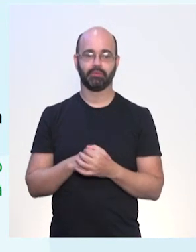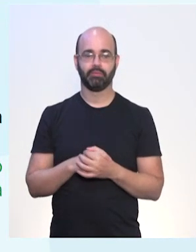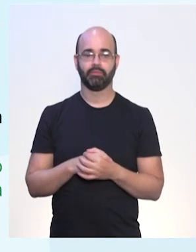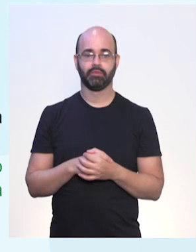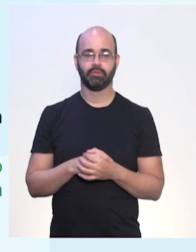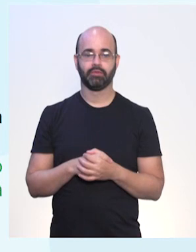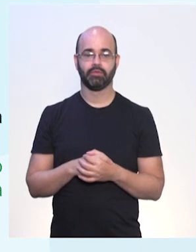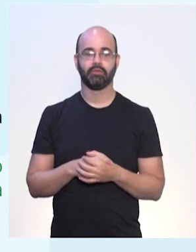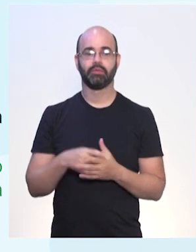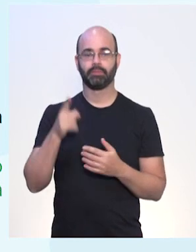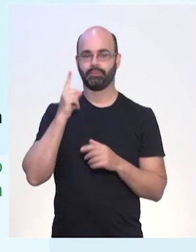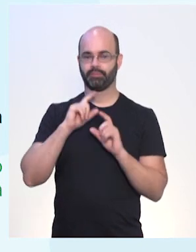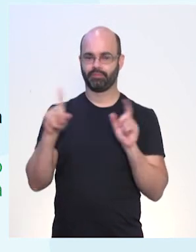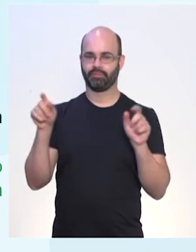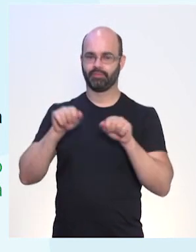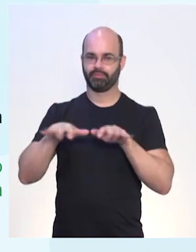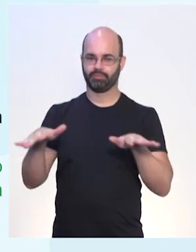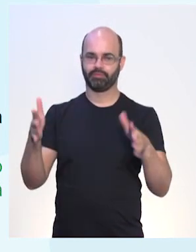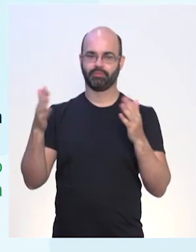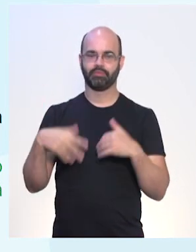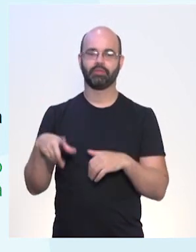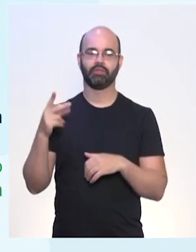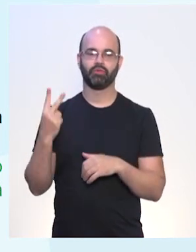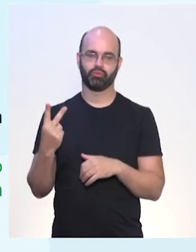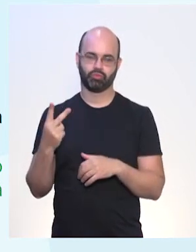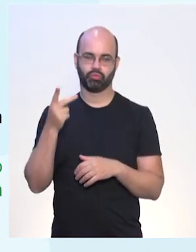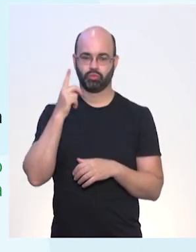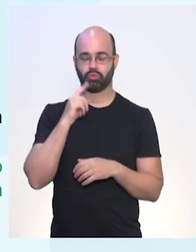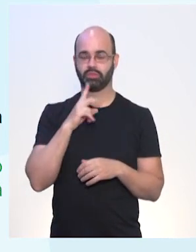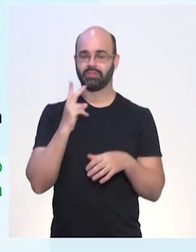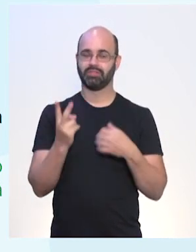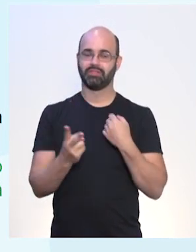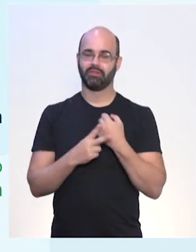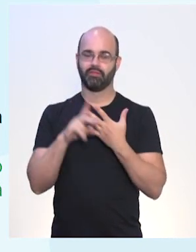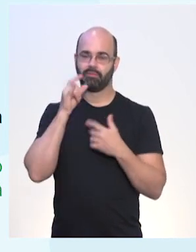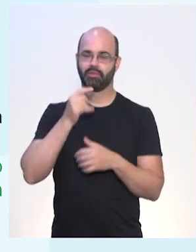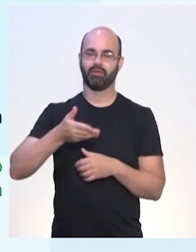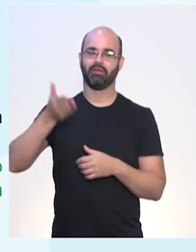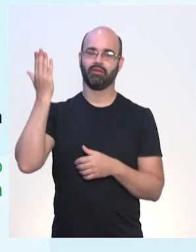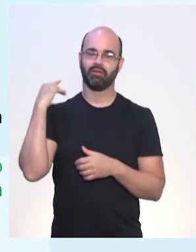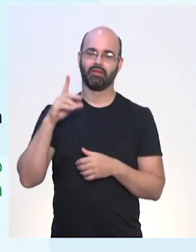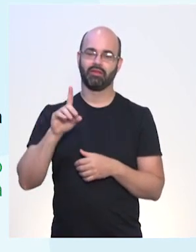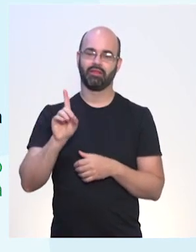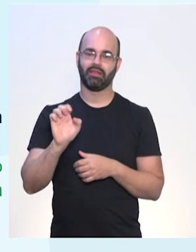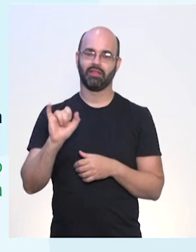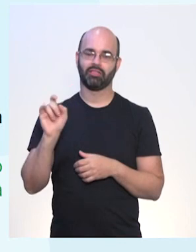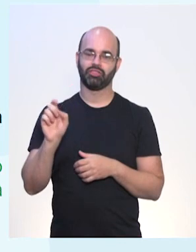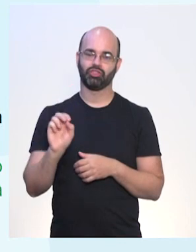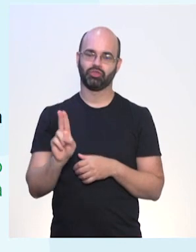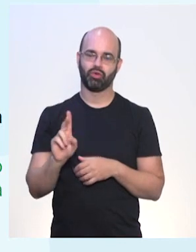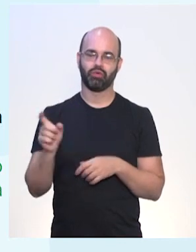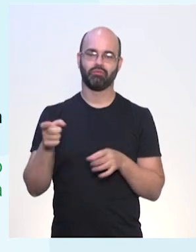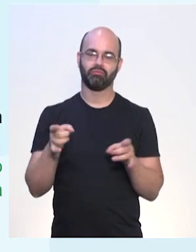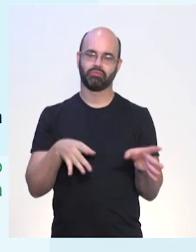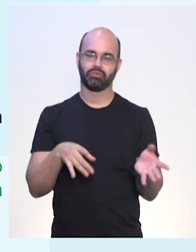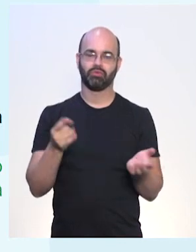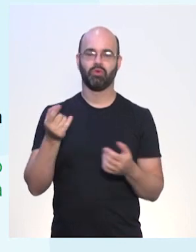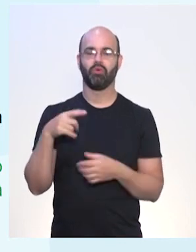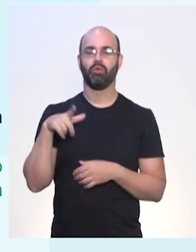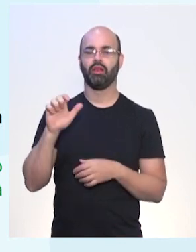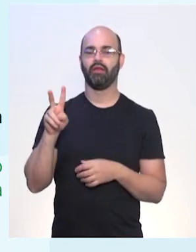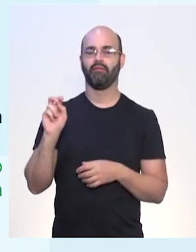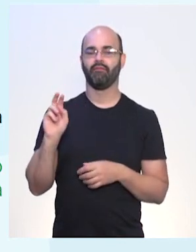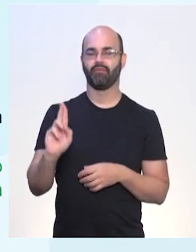uso do verbo na terceira pessoa mas aí no pretérito então deixou levou tudo isso mostrando o que